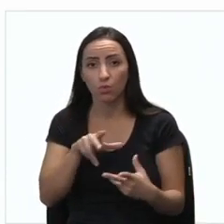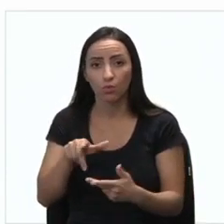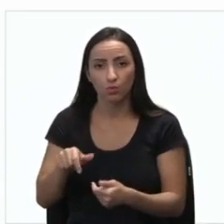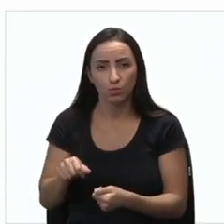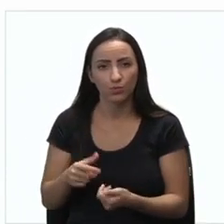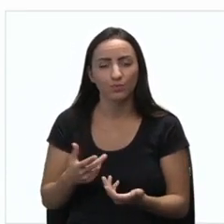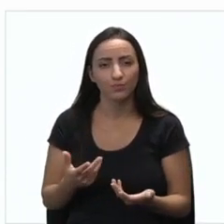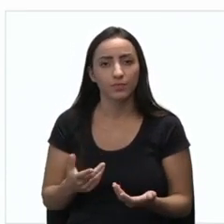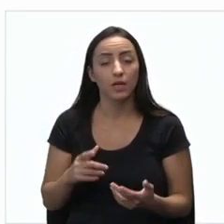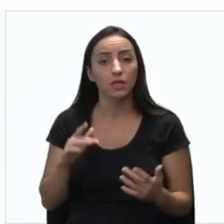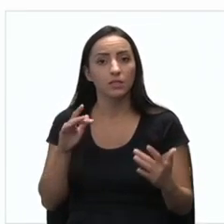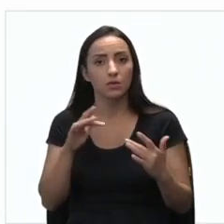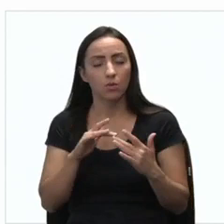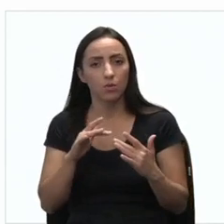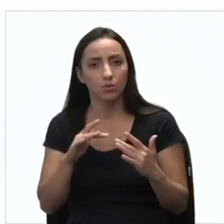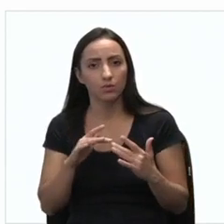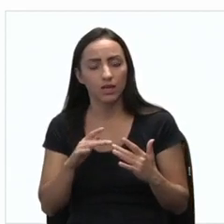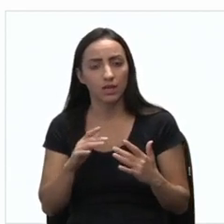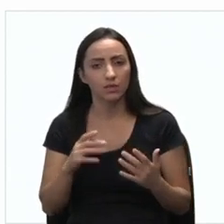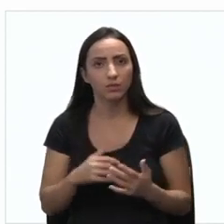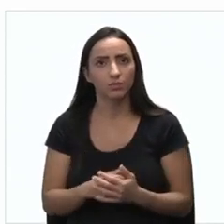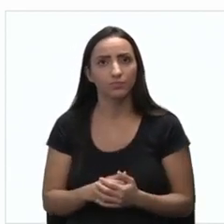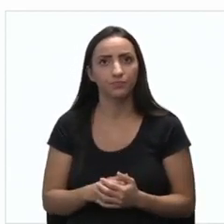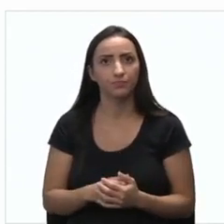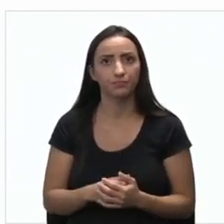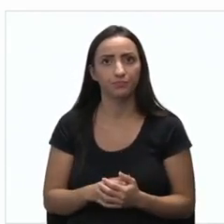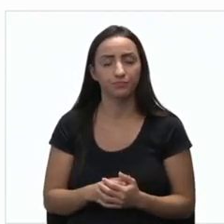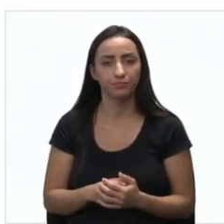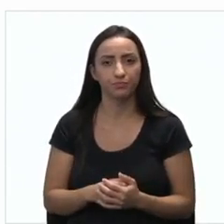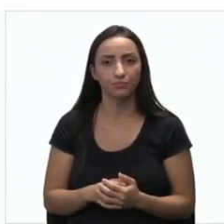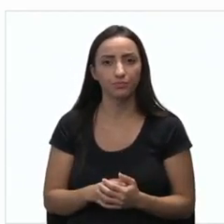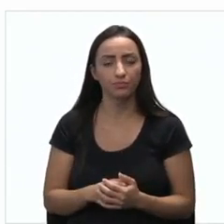contato com o mundo